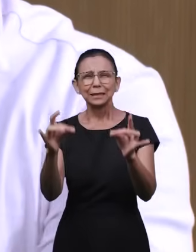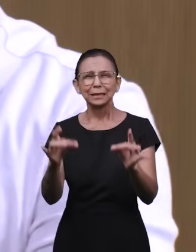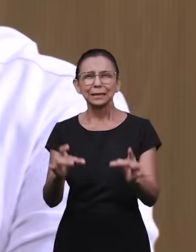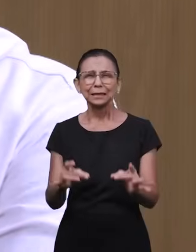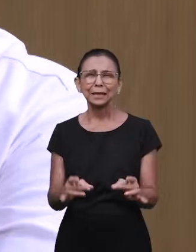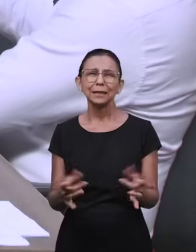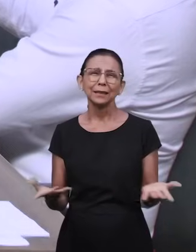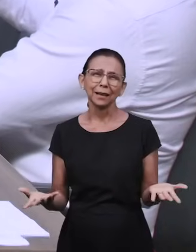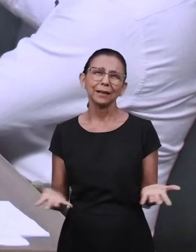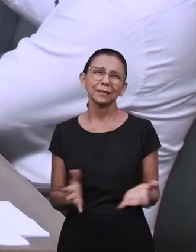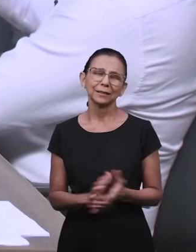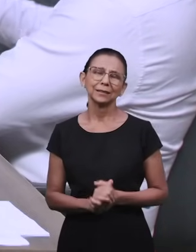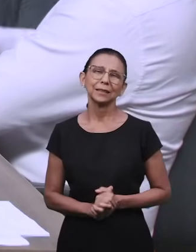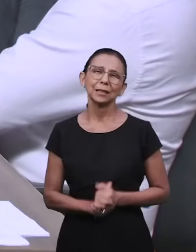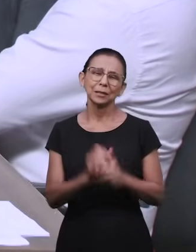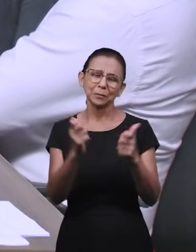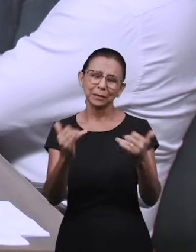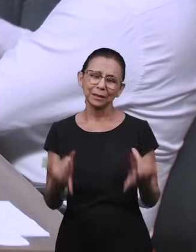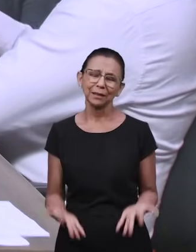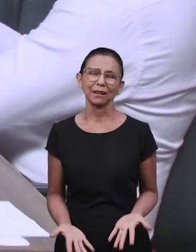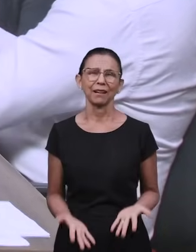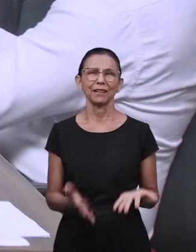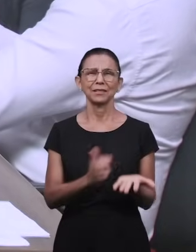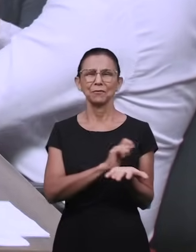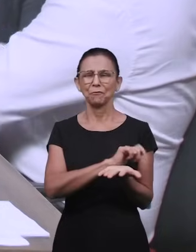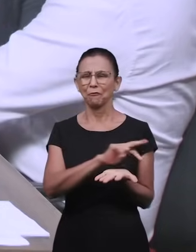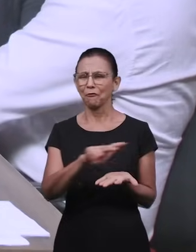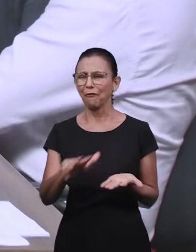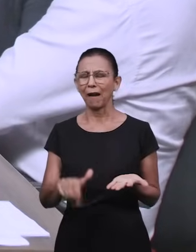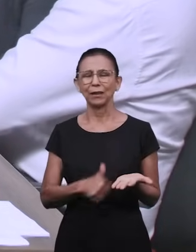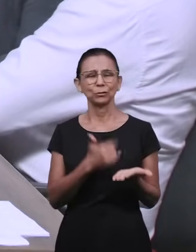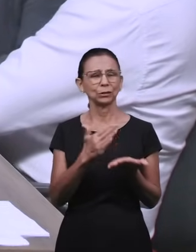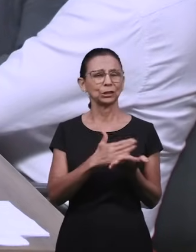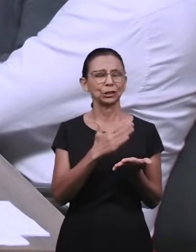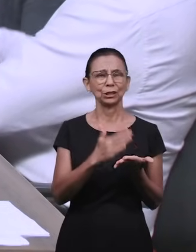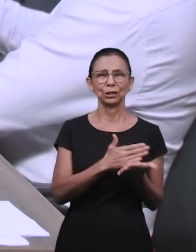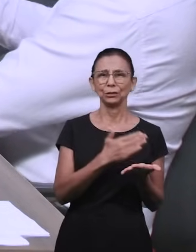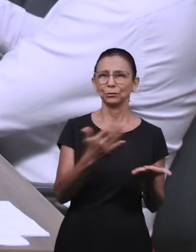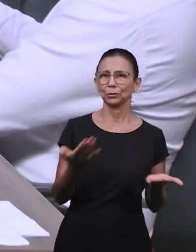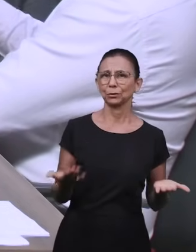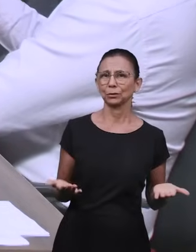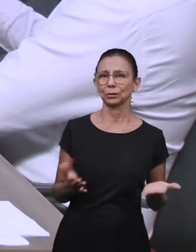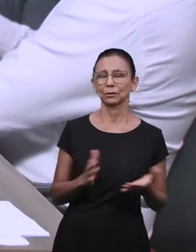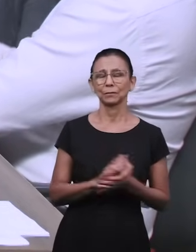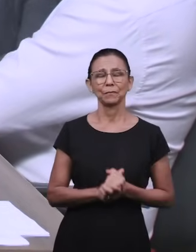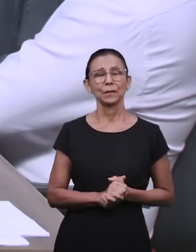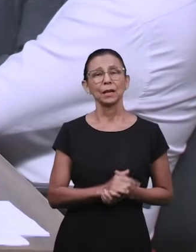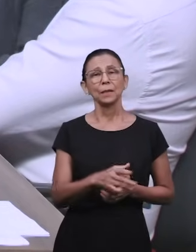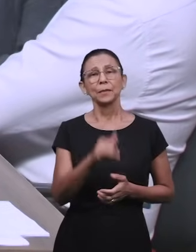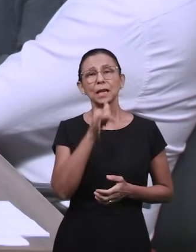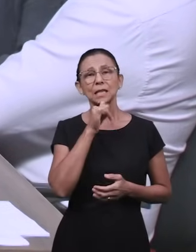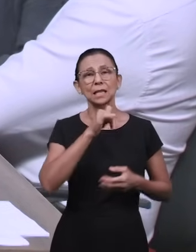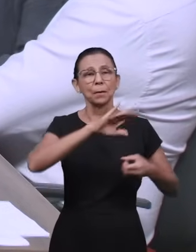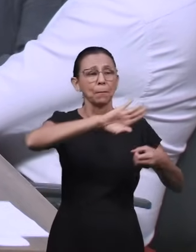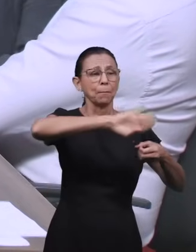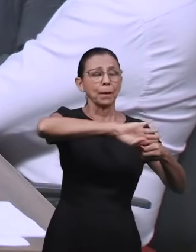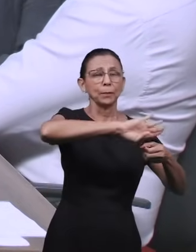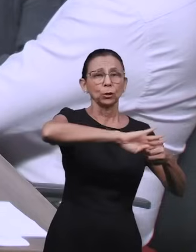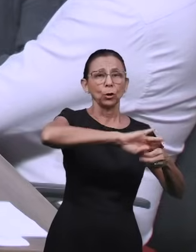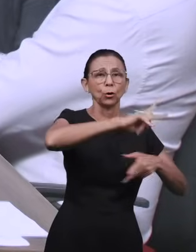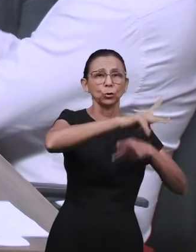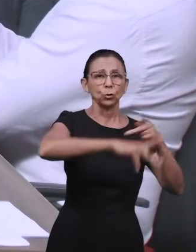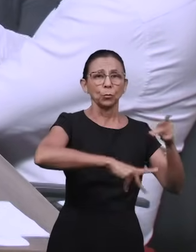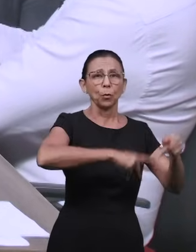Tem até uma lista pequena. Lutero tem muitas produções literárias, mas do cativeiro babilônico